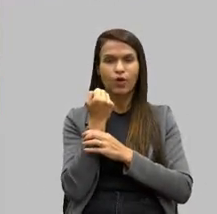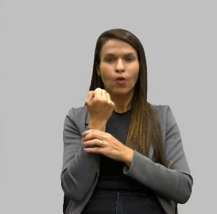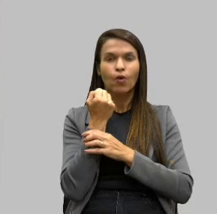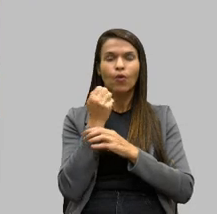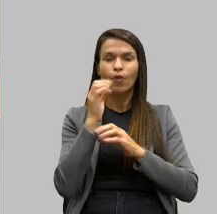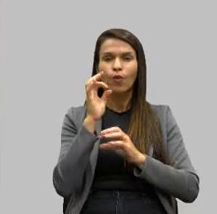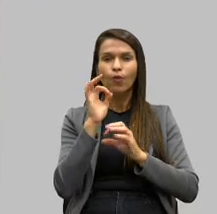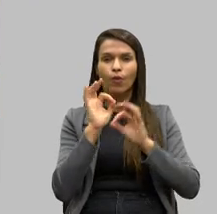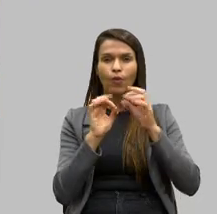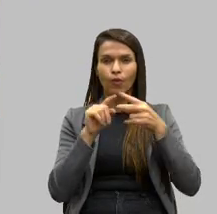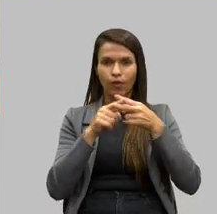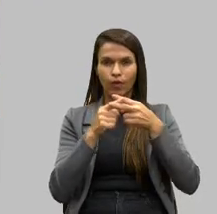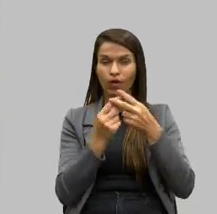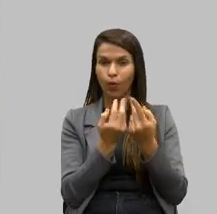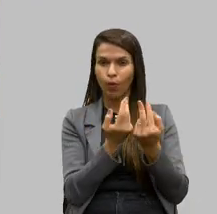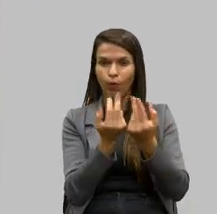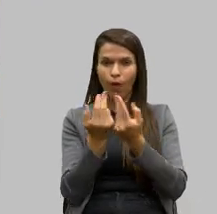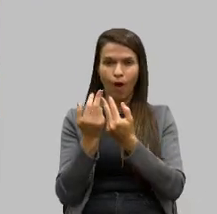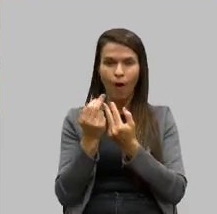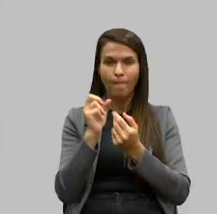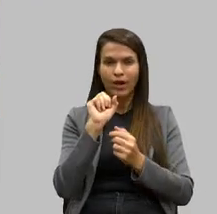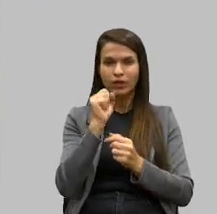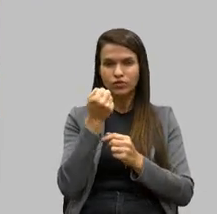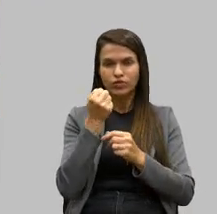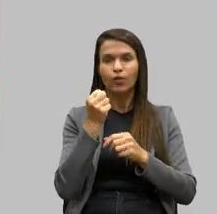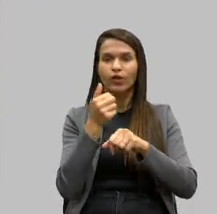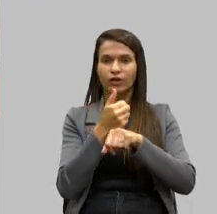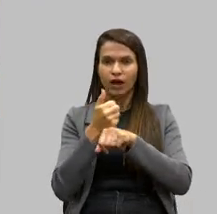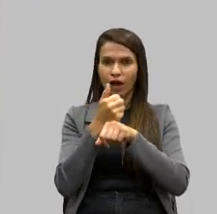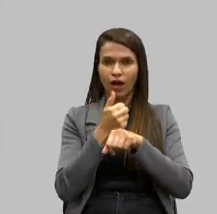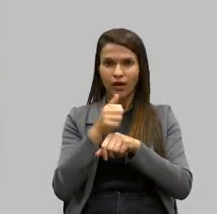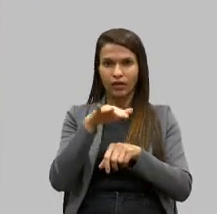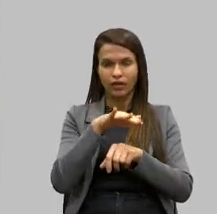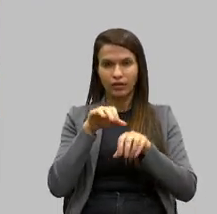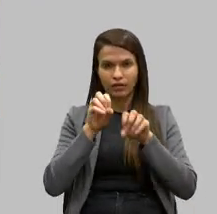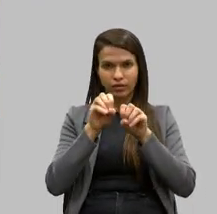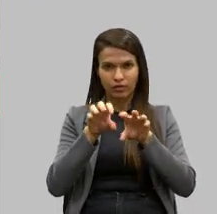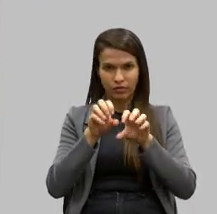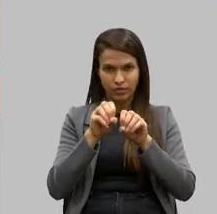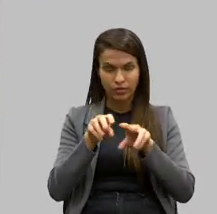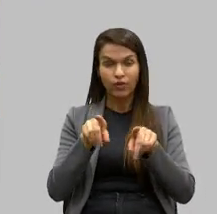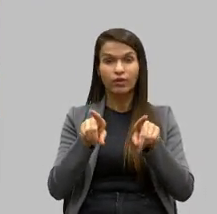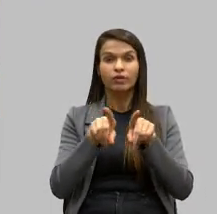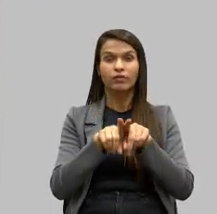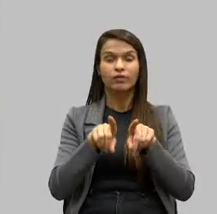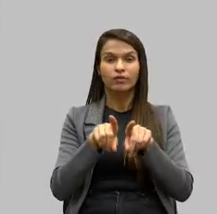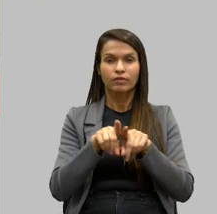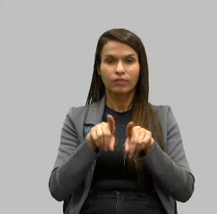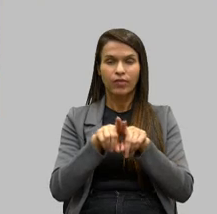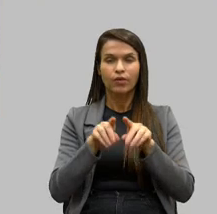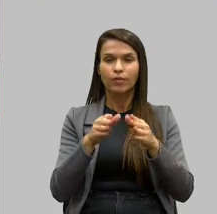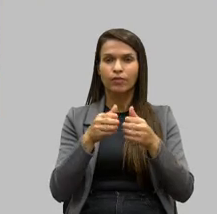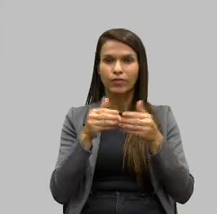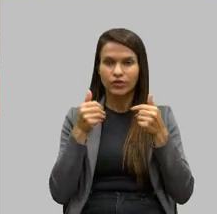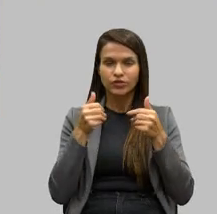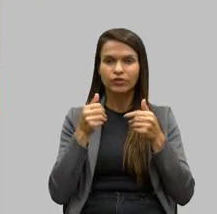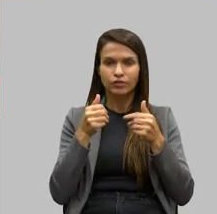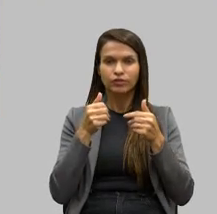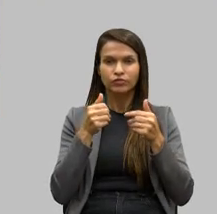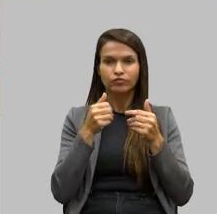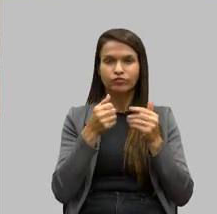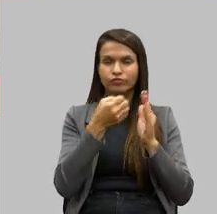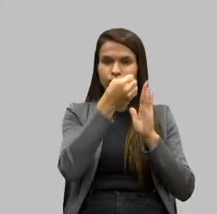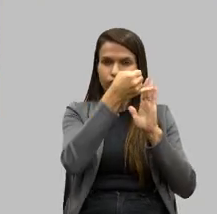igual para as oito carreiras da educação. Ao mesmo tempo, o pedido de declaração de